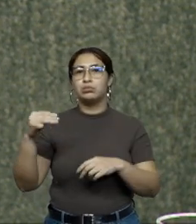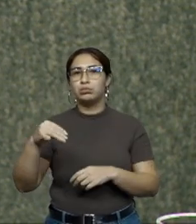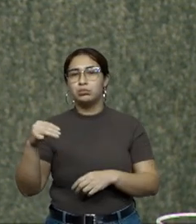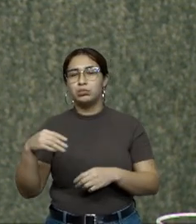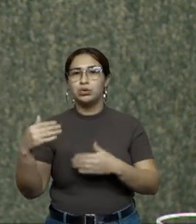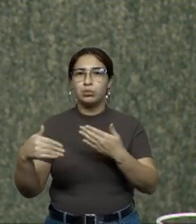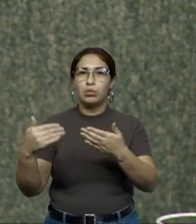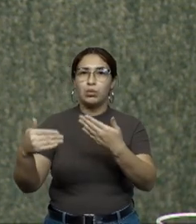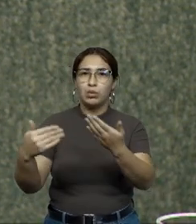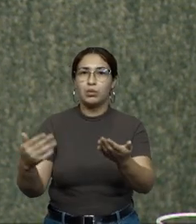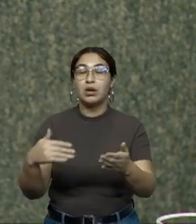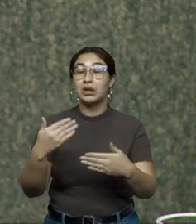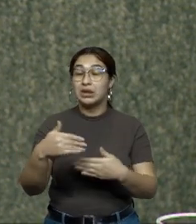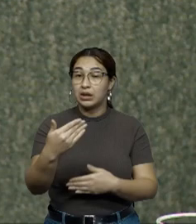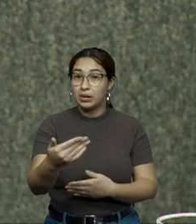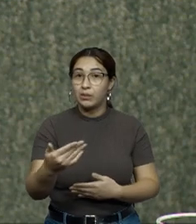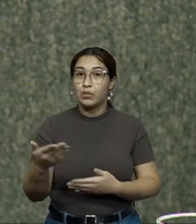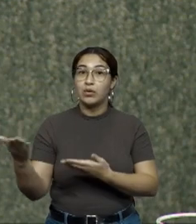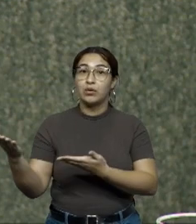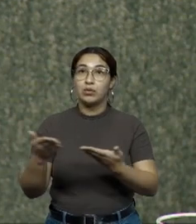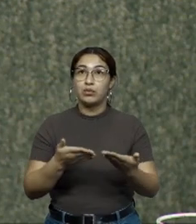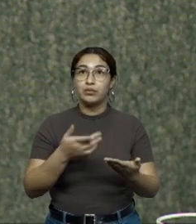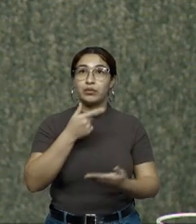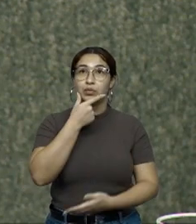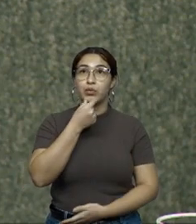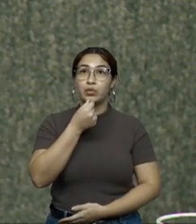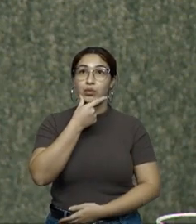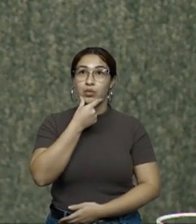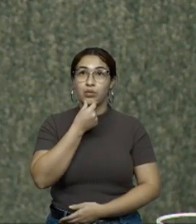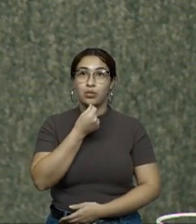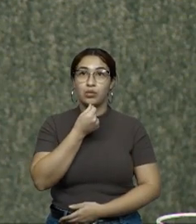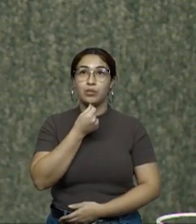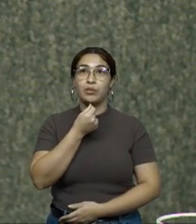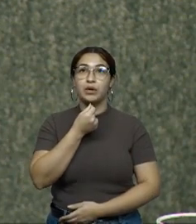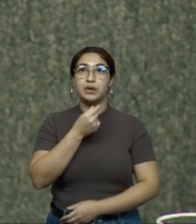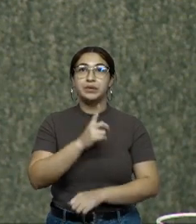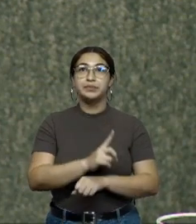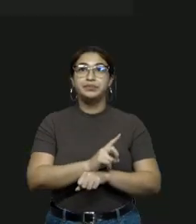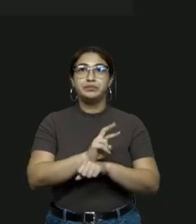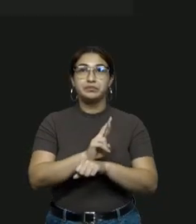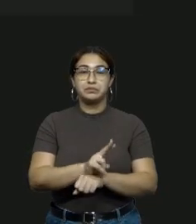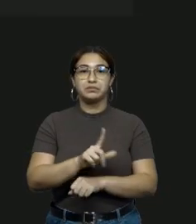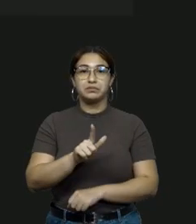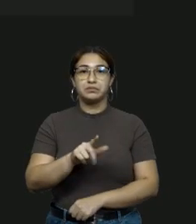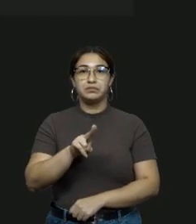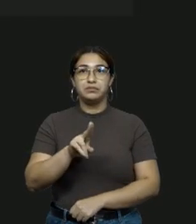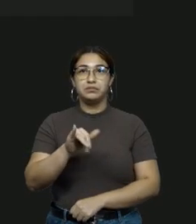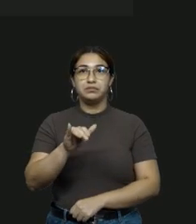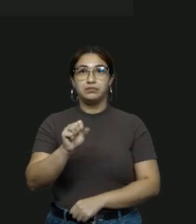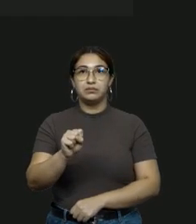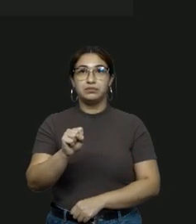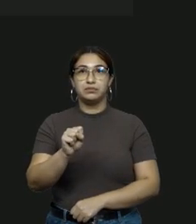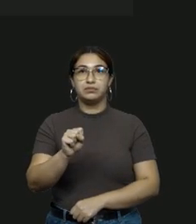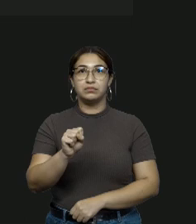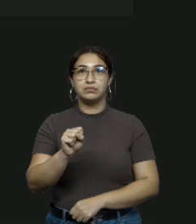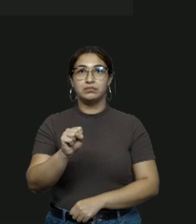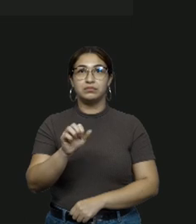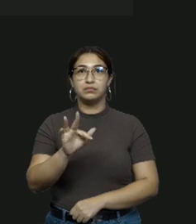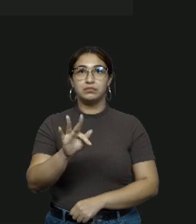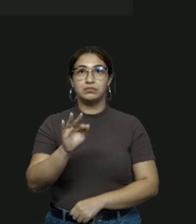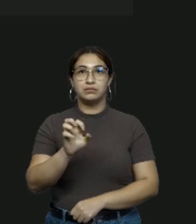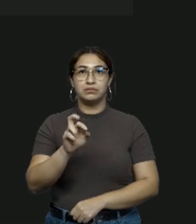Abra o se o doutor É tô vendo agora que o doutor Dr Luiz Fernando Benvindo Dr Luiz